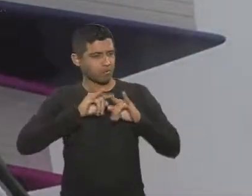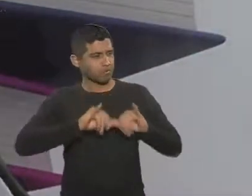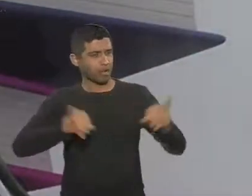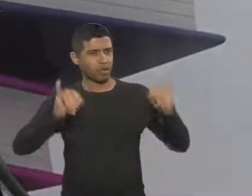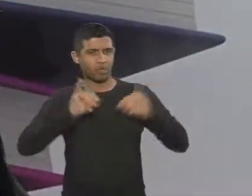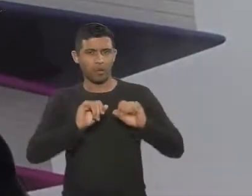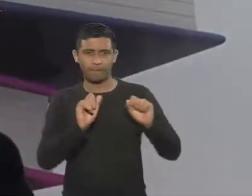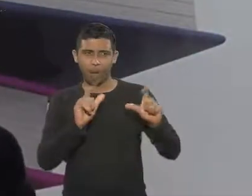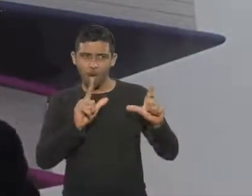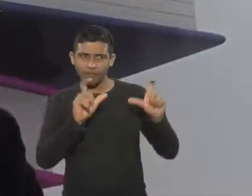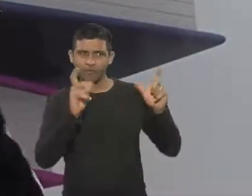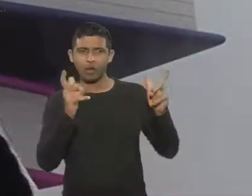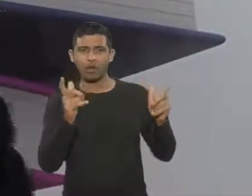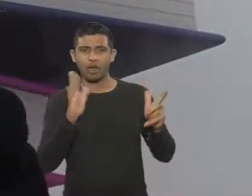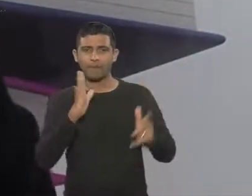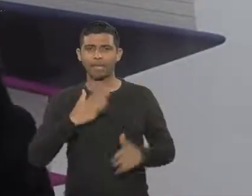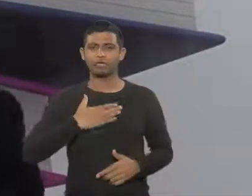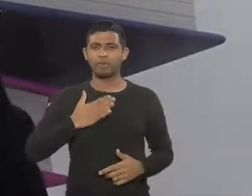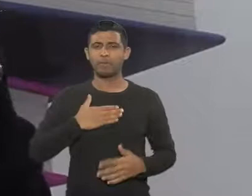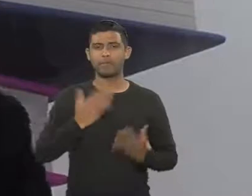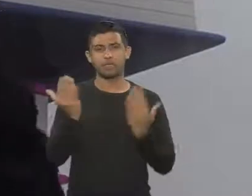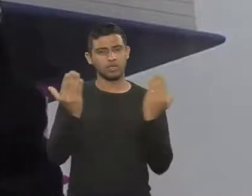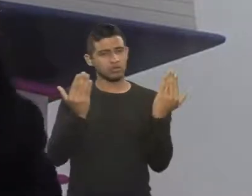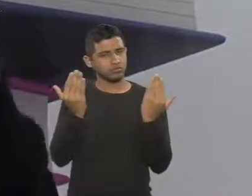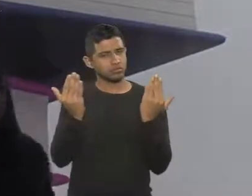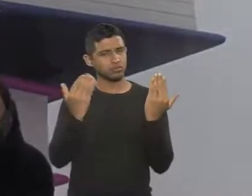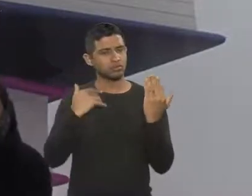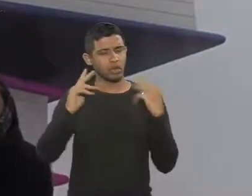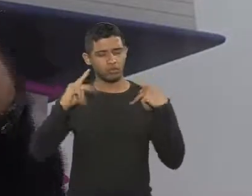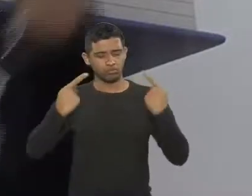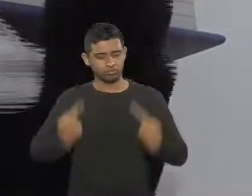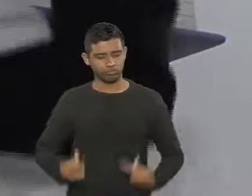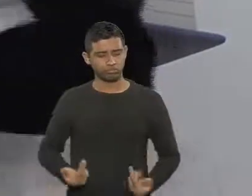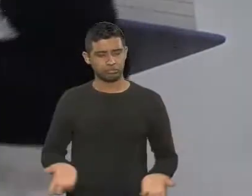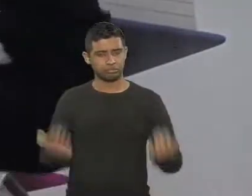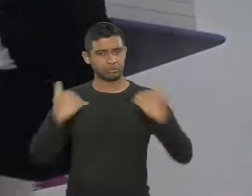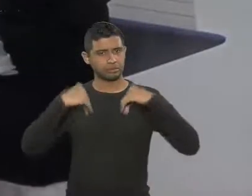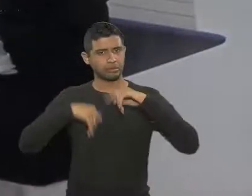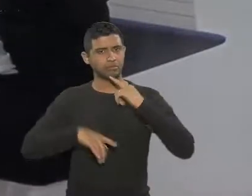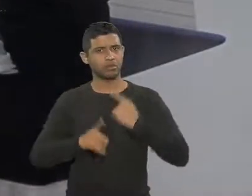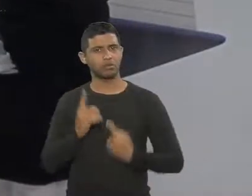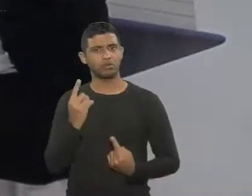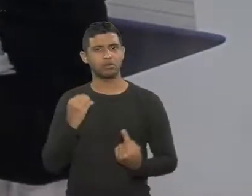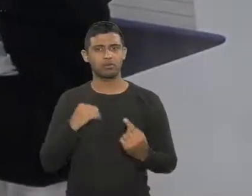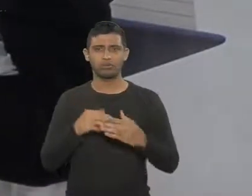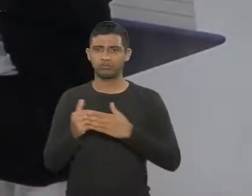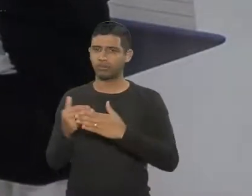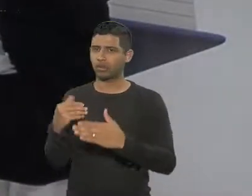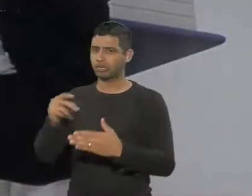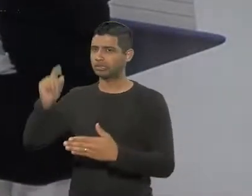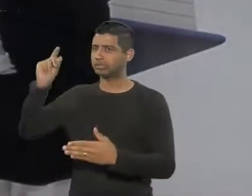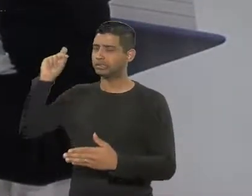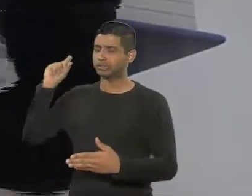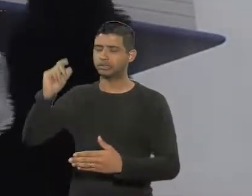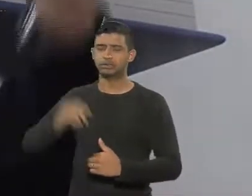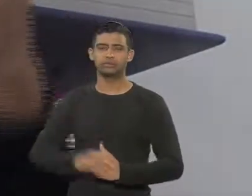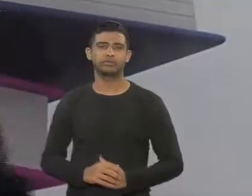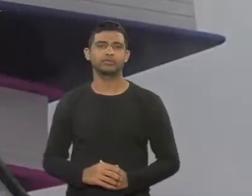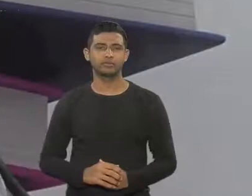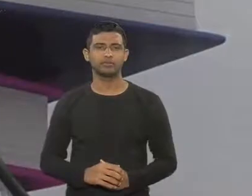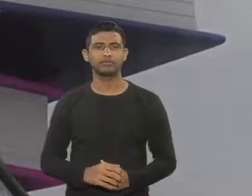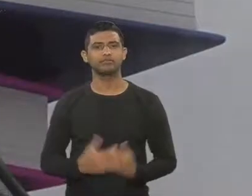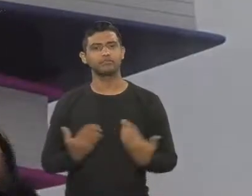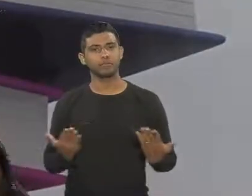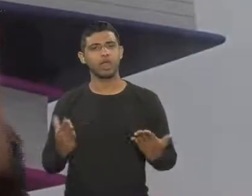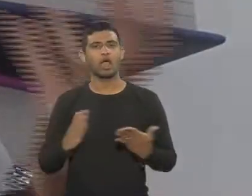uma foto, mas a minha psicologia, o meu funcionamento, estão lá atrás. Então, a